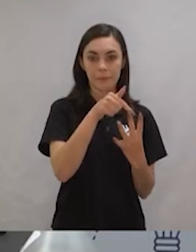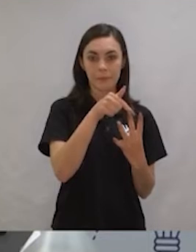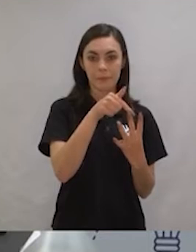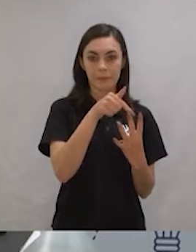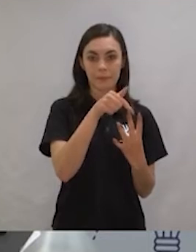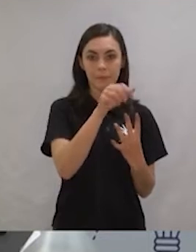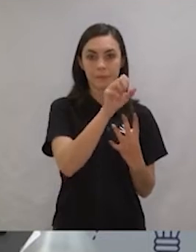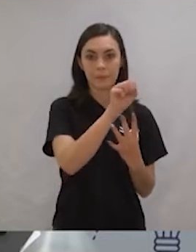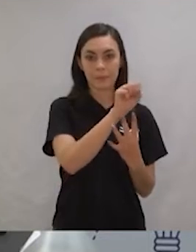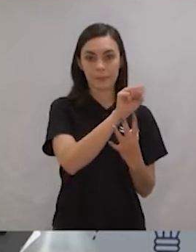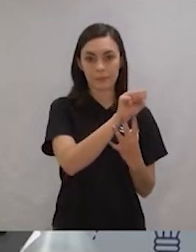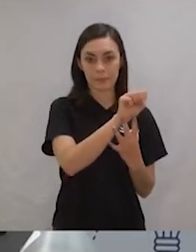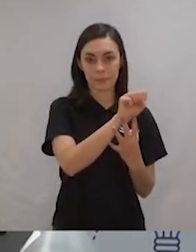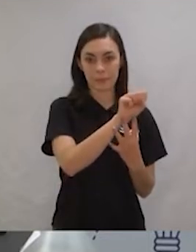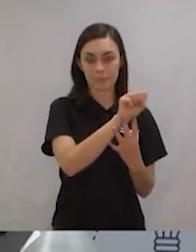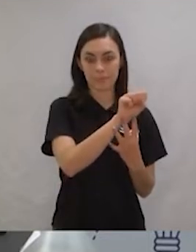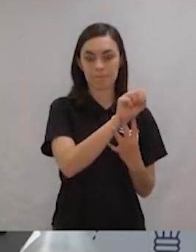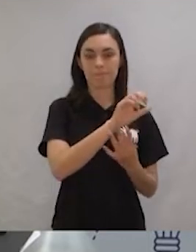7,